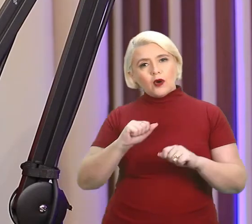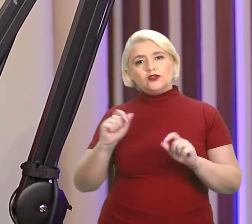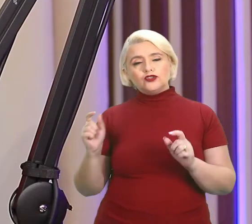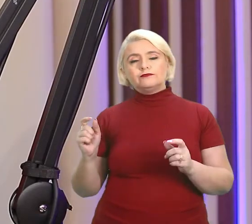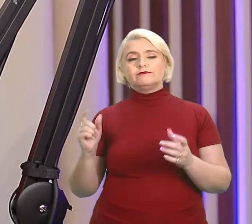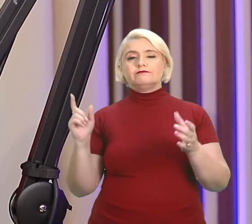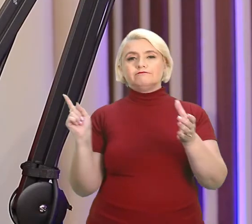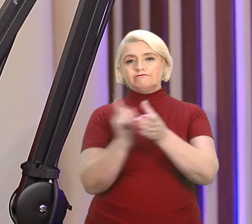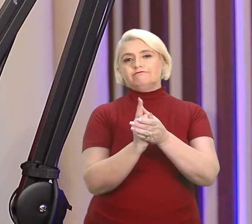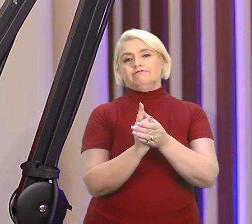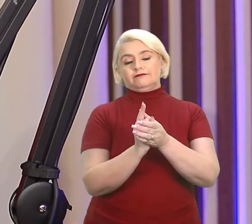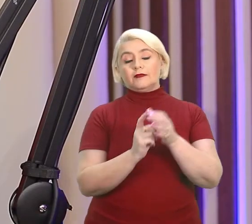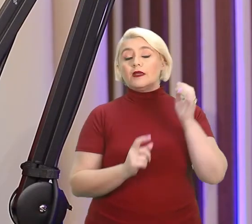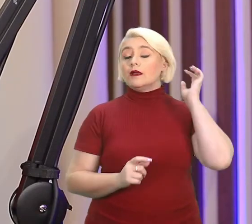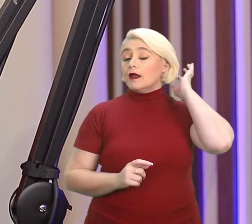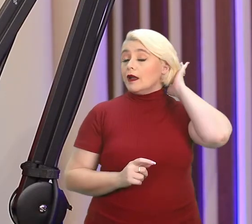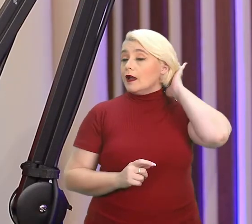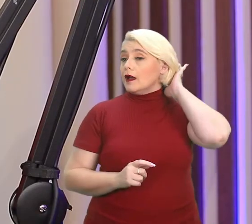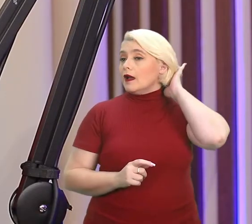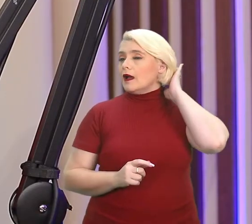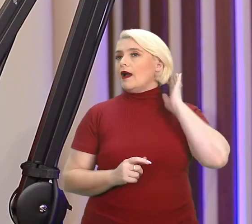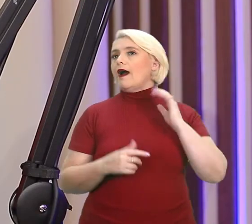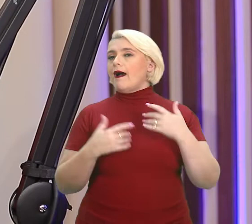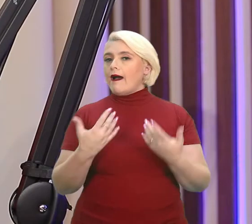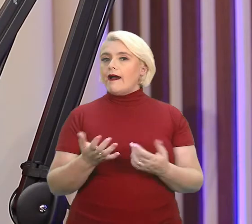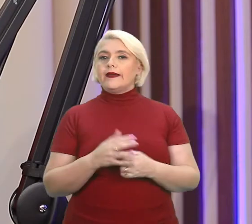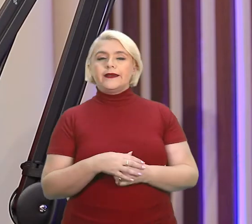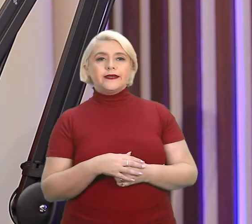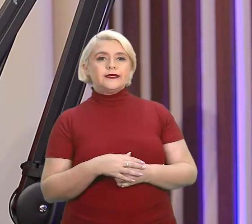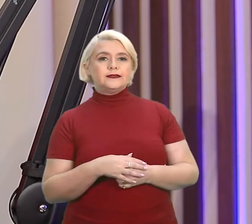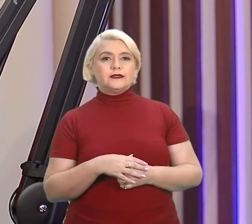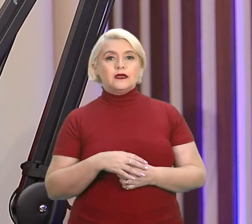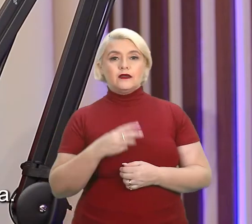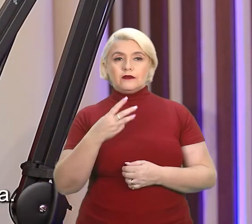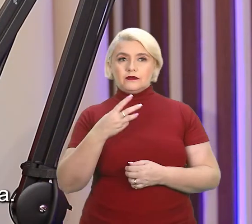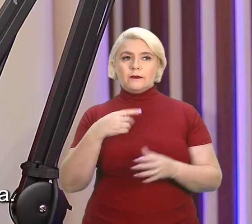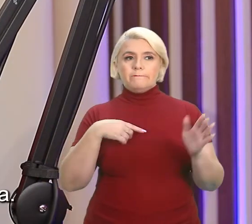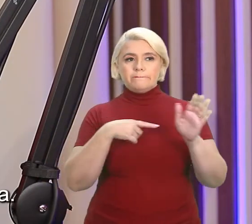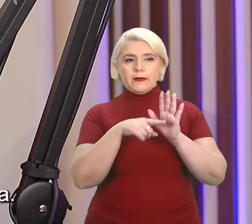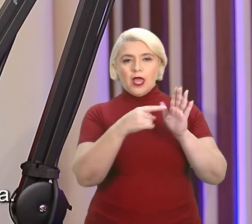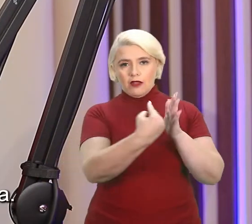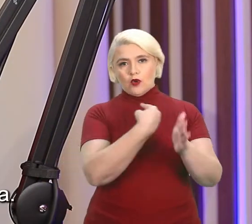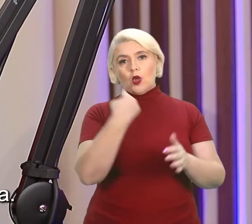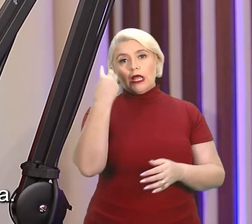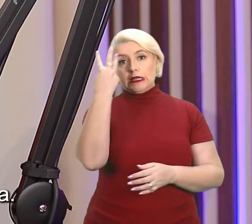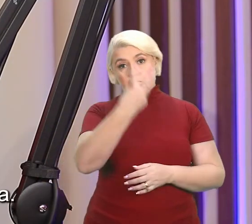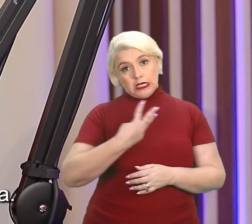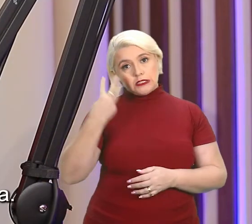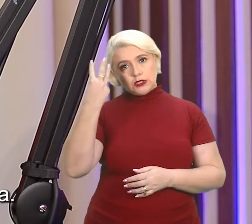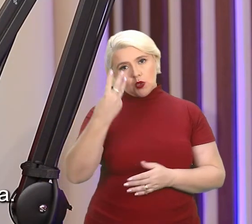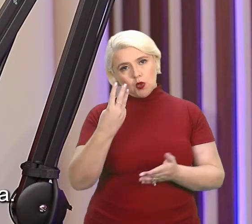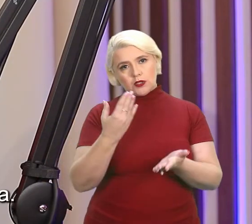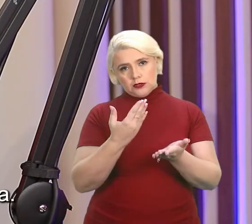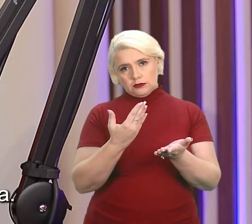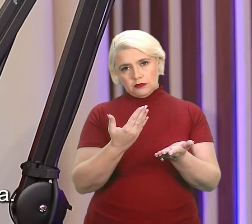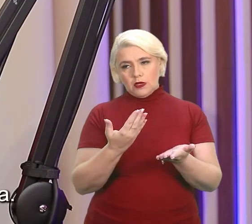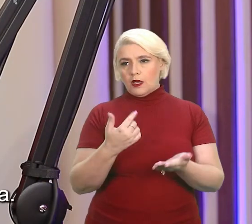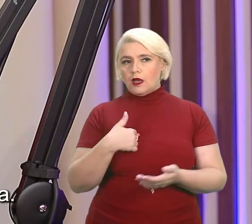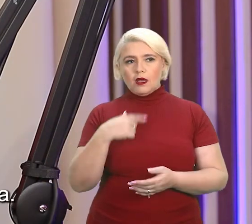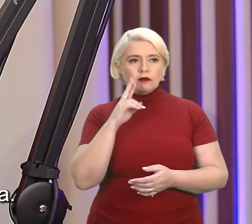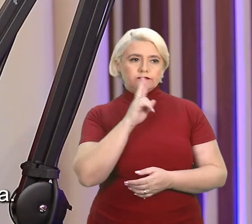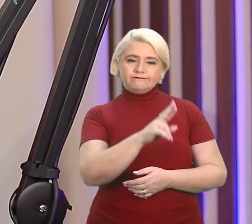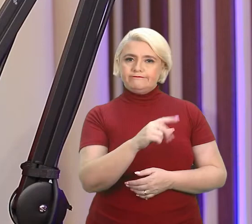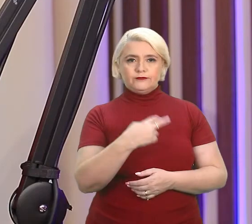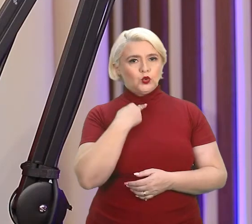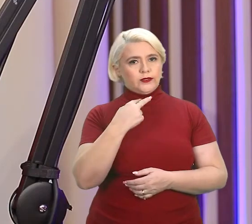incluí-los. E aí eu falei, olha, eram 3 horas a programação inicial. Eu falei, olha, eu não consigo fazer esse